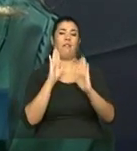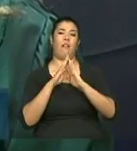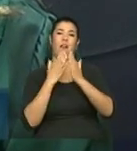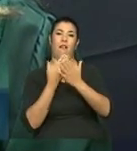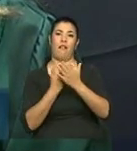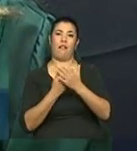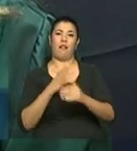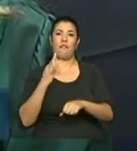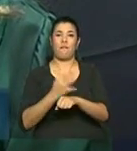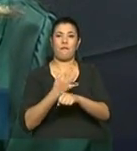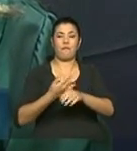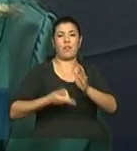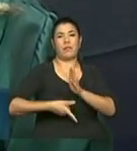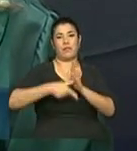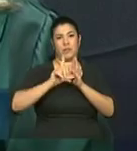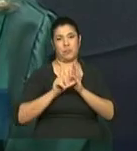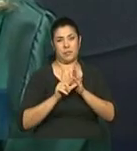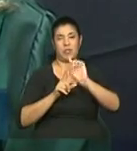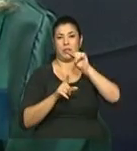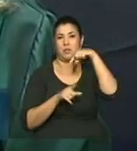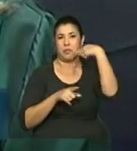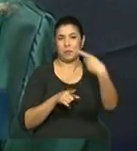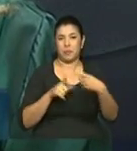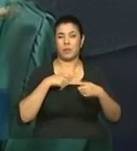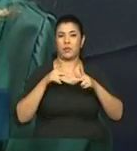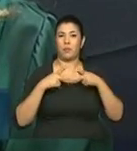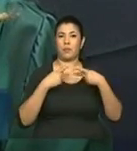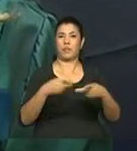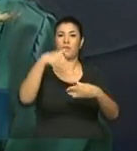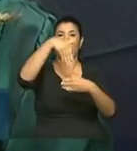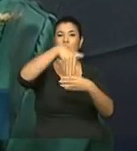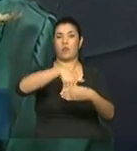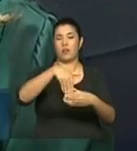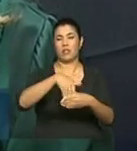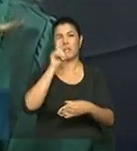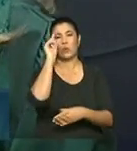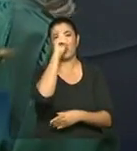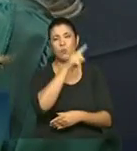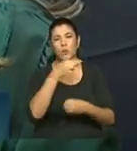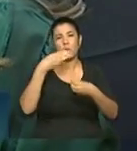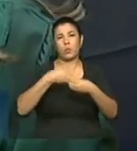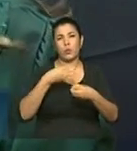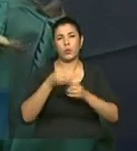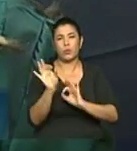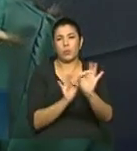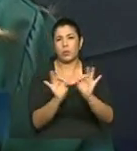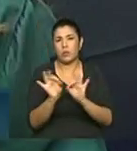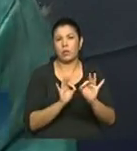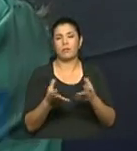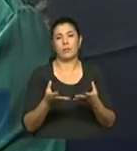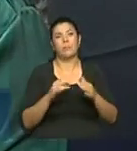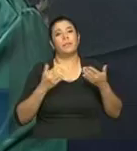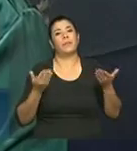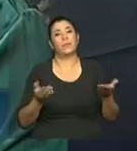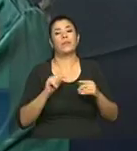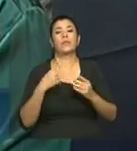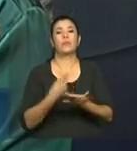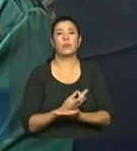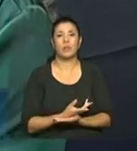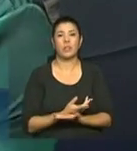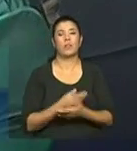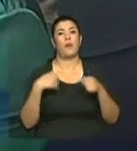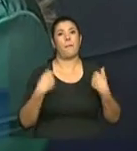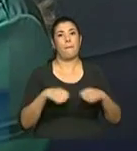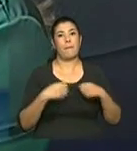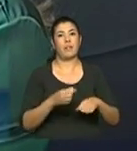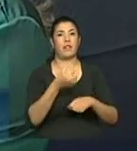As férias foram antecipadas. E, depois disso, o processo de eleição que dificultava os municípios se organizarem. Então, o que é que acontece? Nós temos que